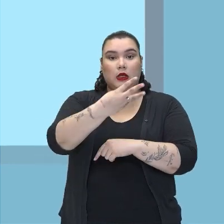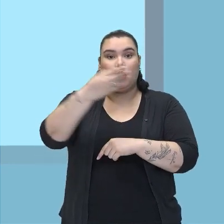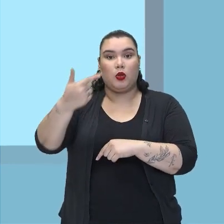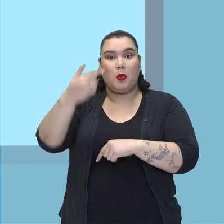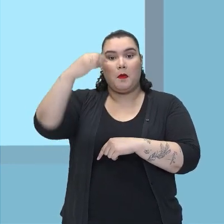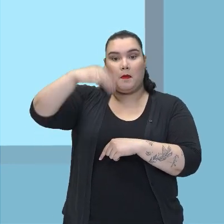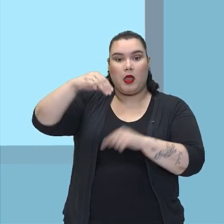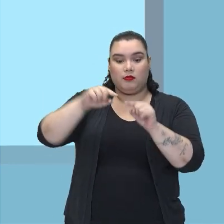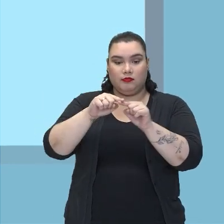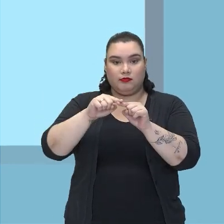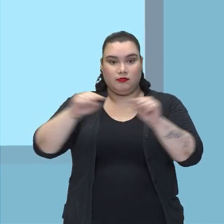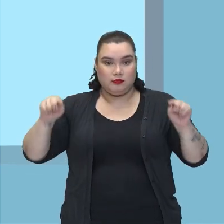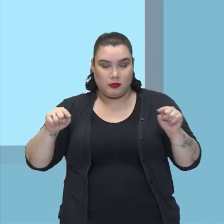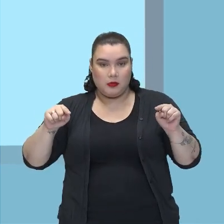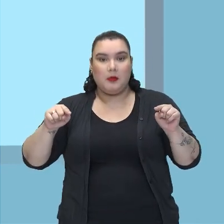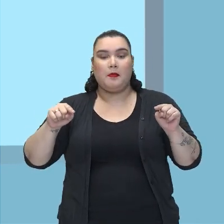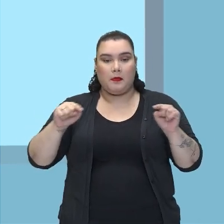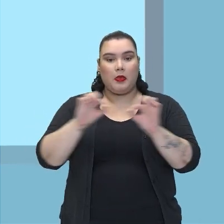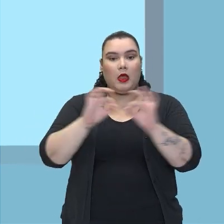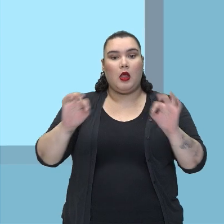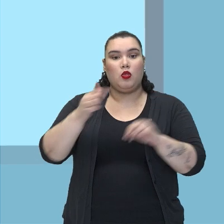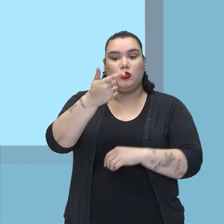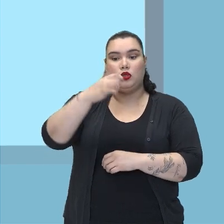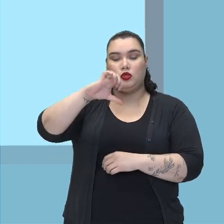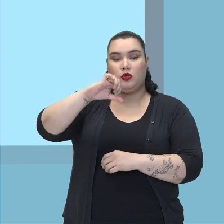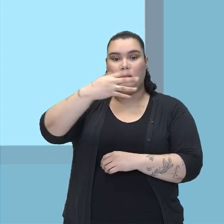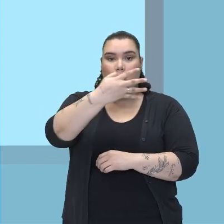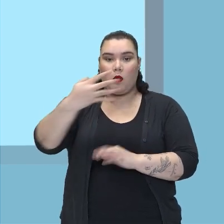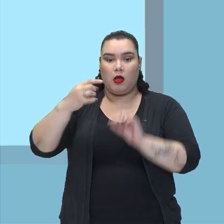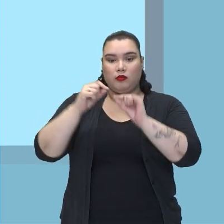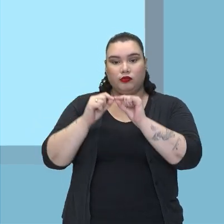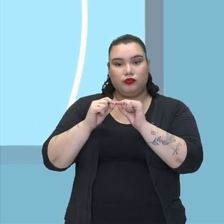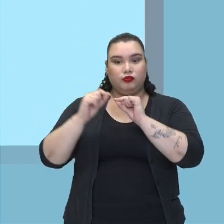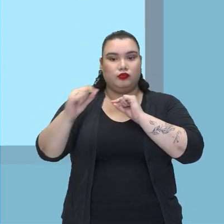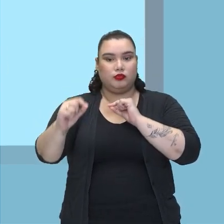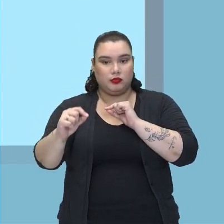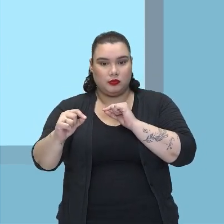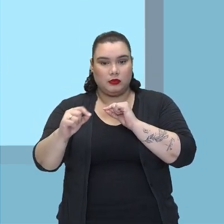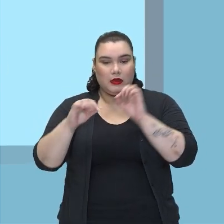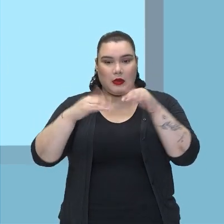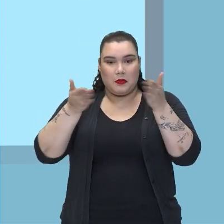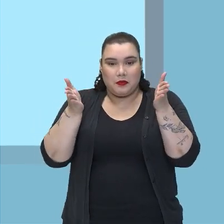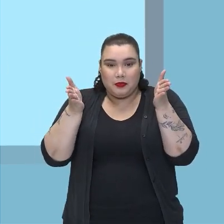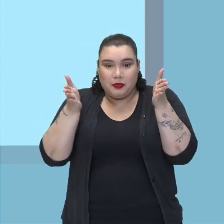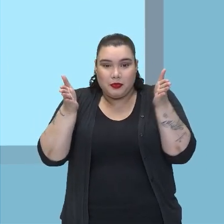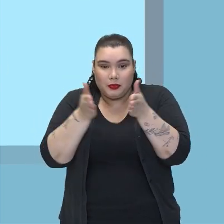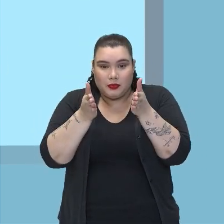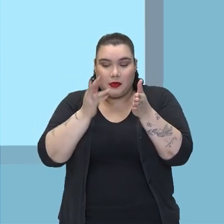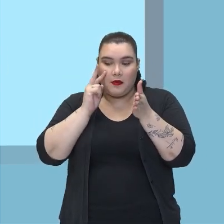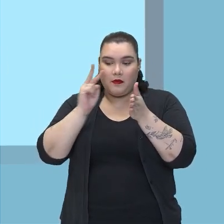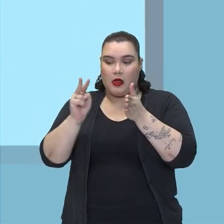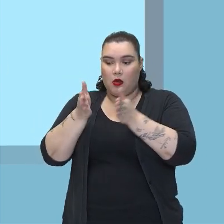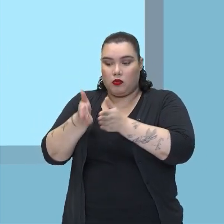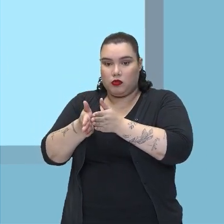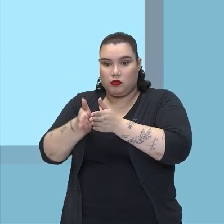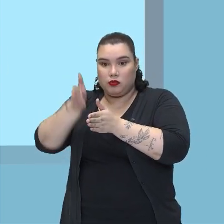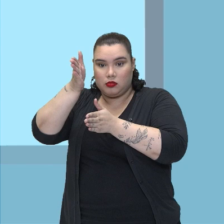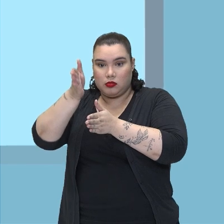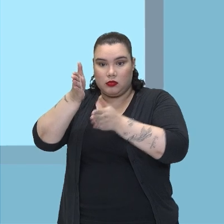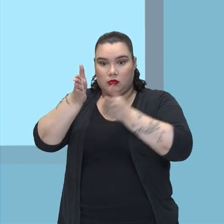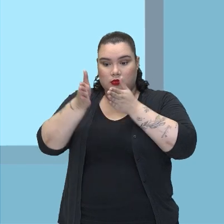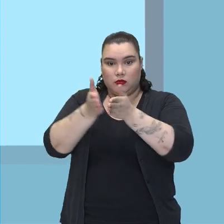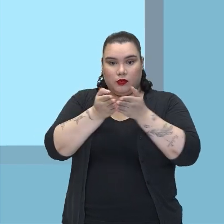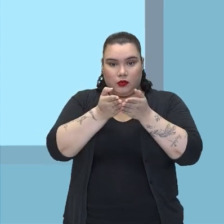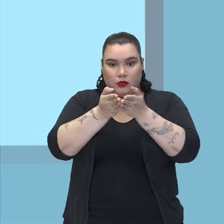por 294 metros de comprimento. A passagem deles é tão estreita que entre a lateral do navio e as